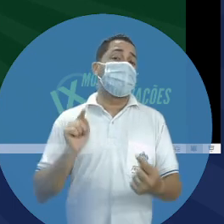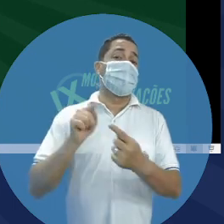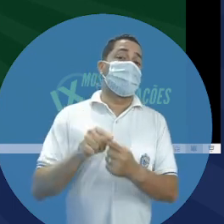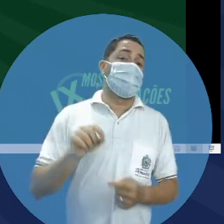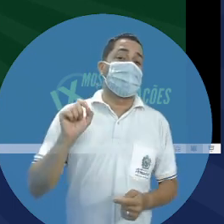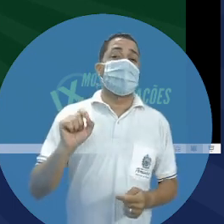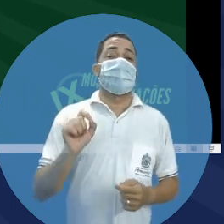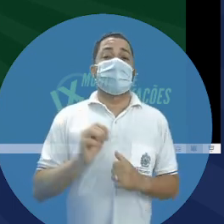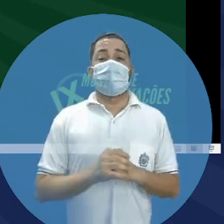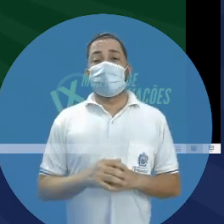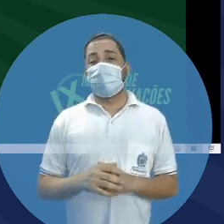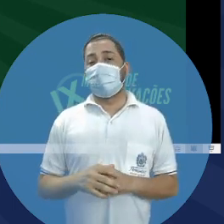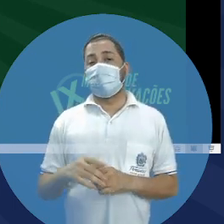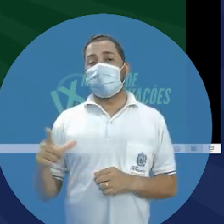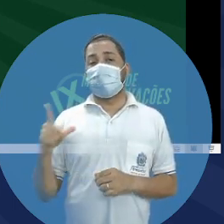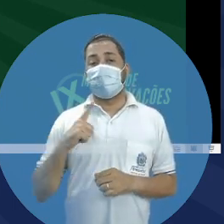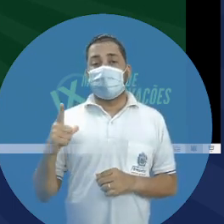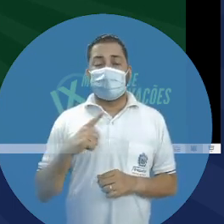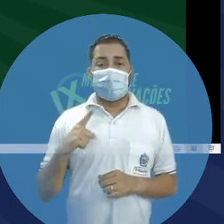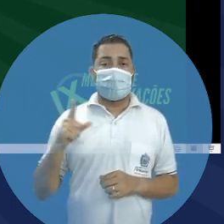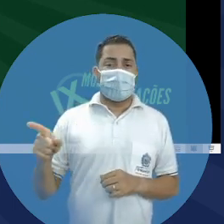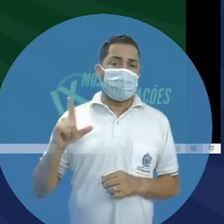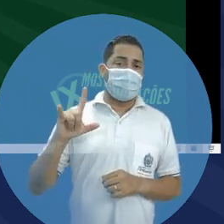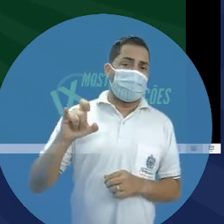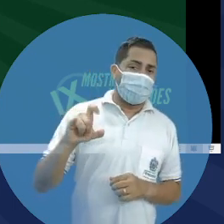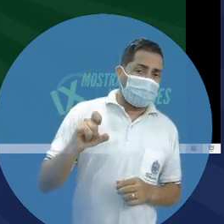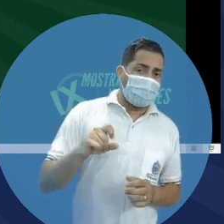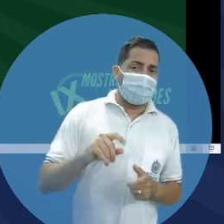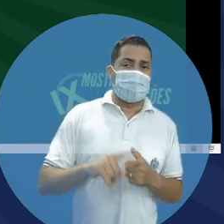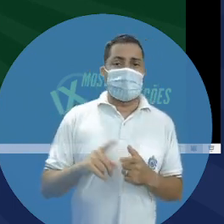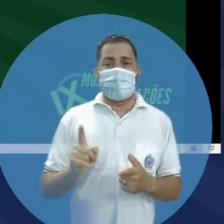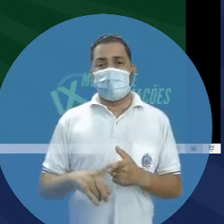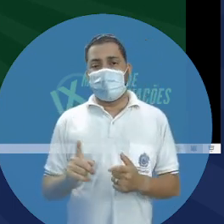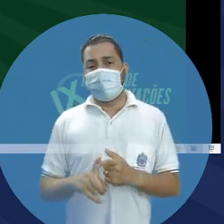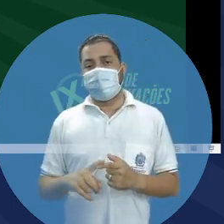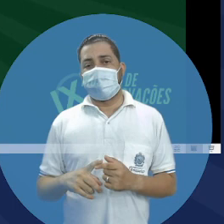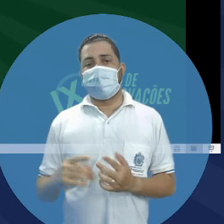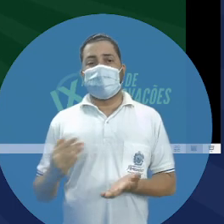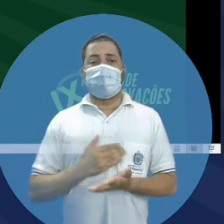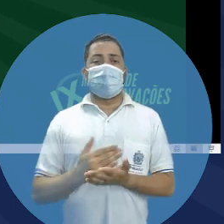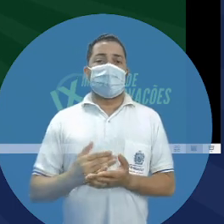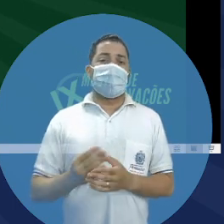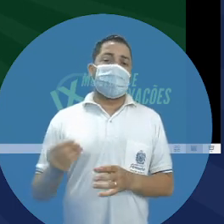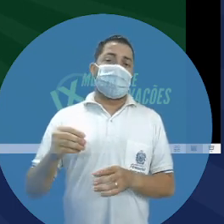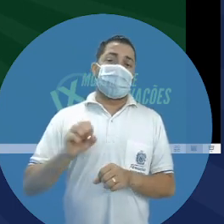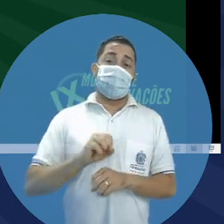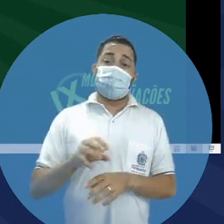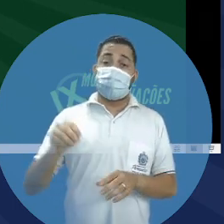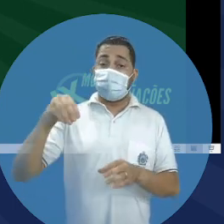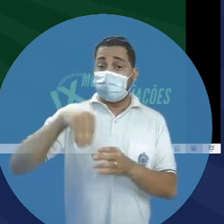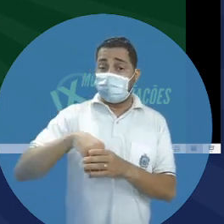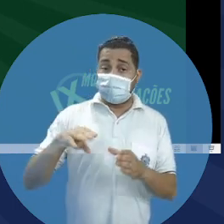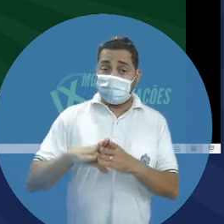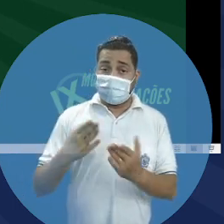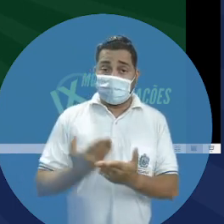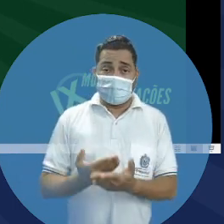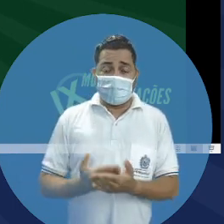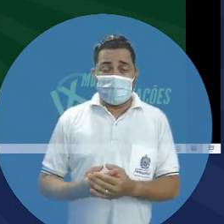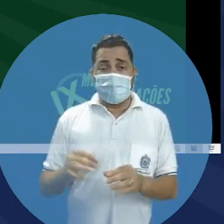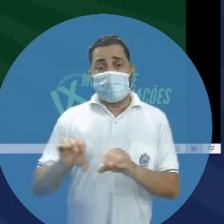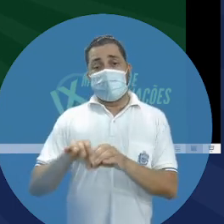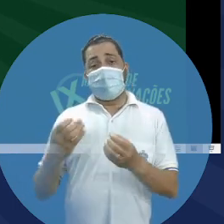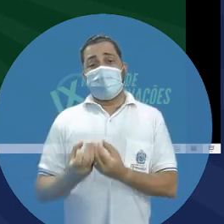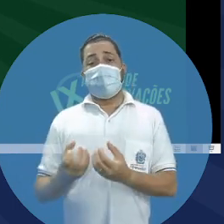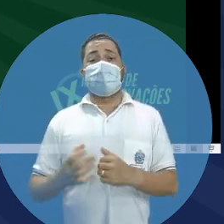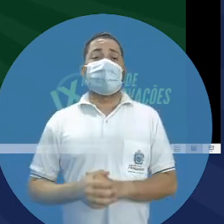nosso perfil no Instagram quanto nossas ações, elas comecem dentro da escola, mas que elas toquem a comunidade no entorno. A escola